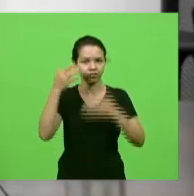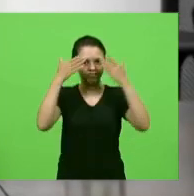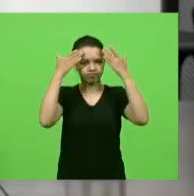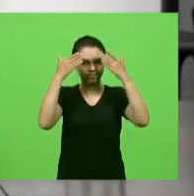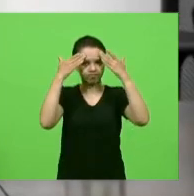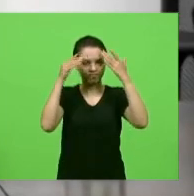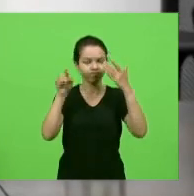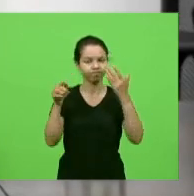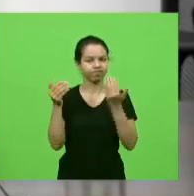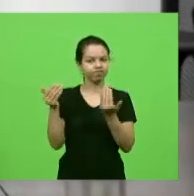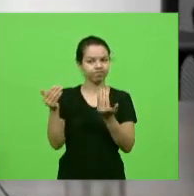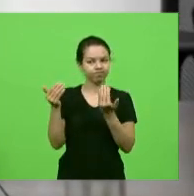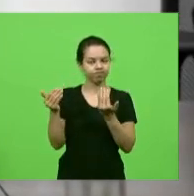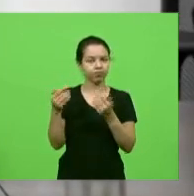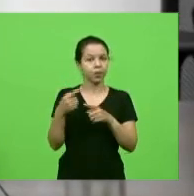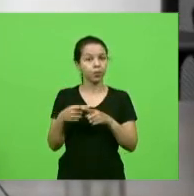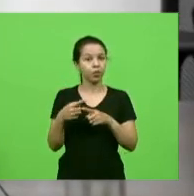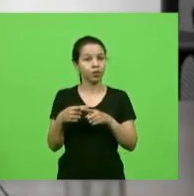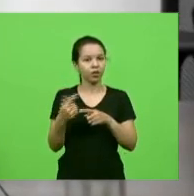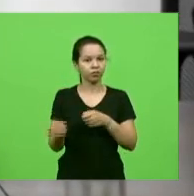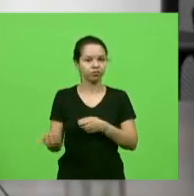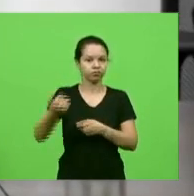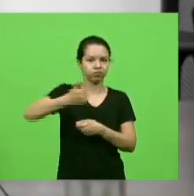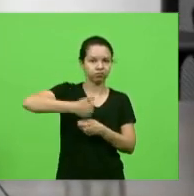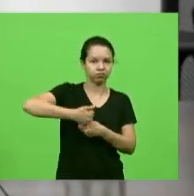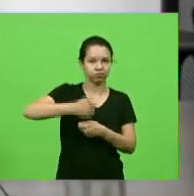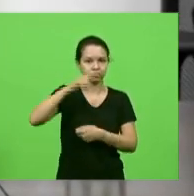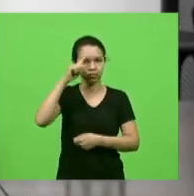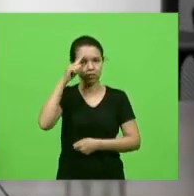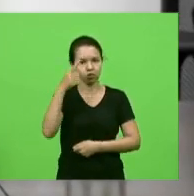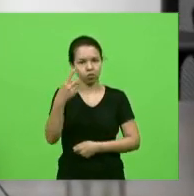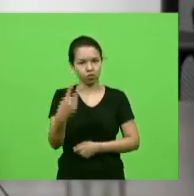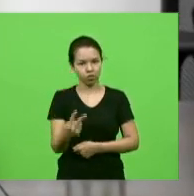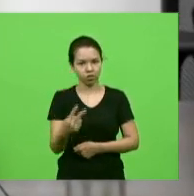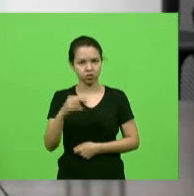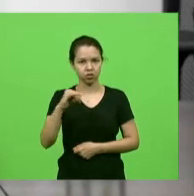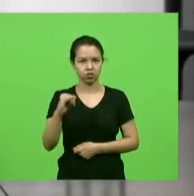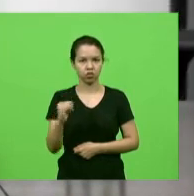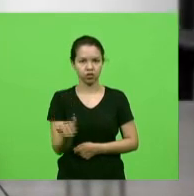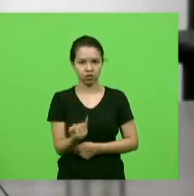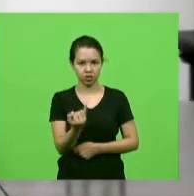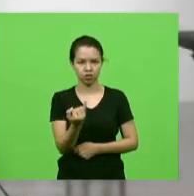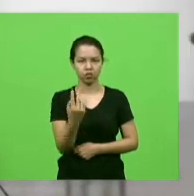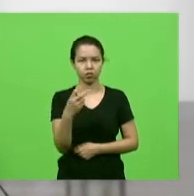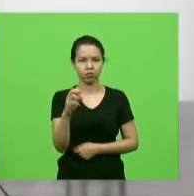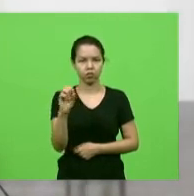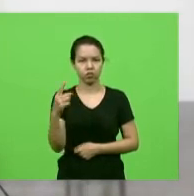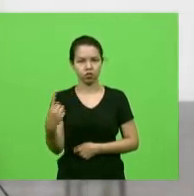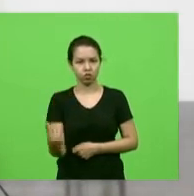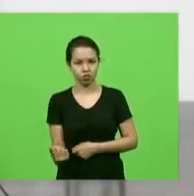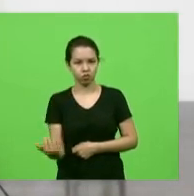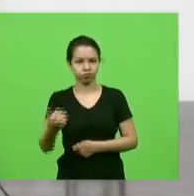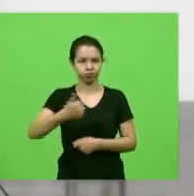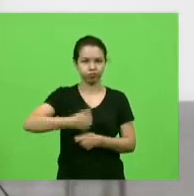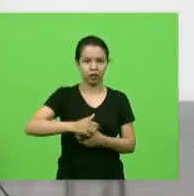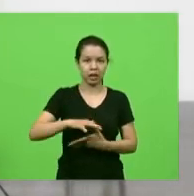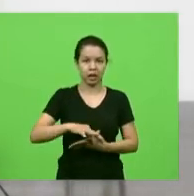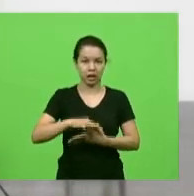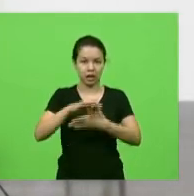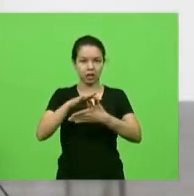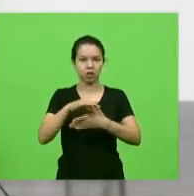em 12 de janeiro de 2021 a condição de líder do governo na Assembleia